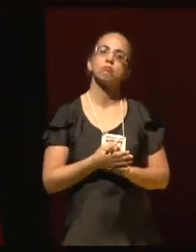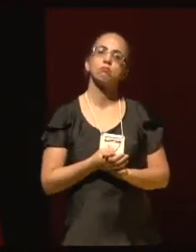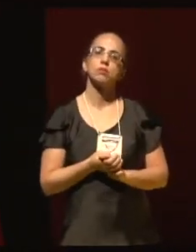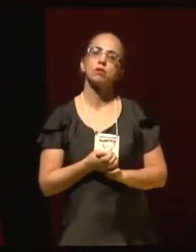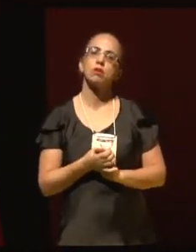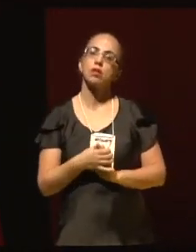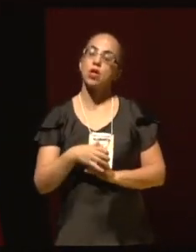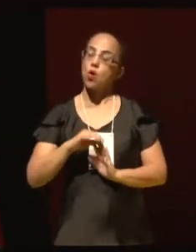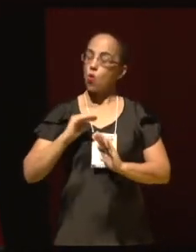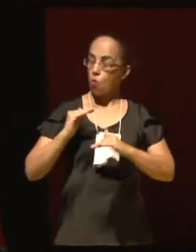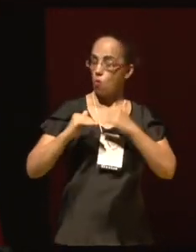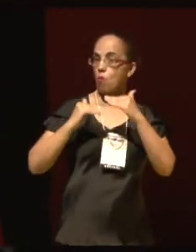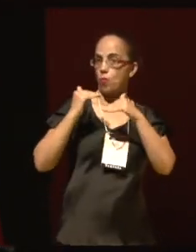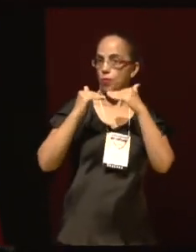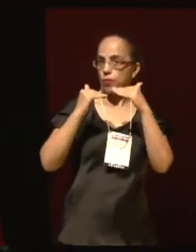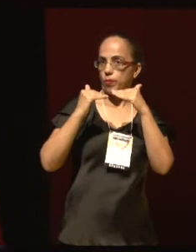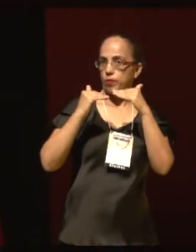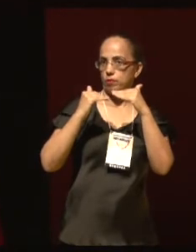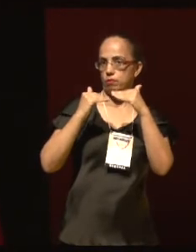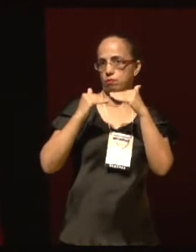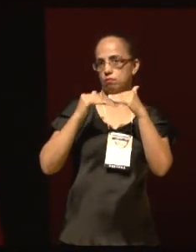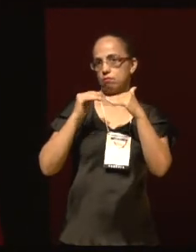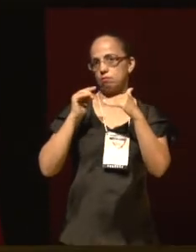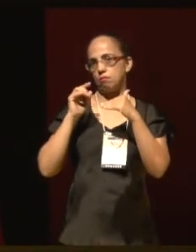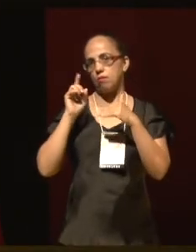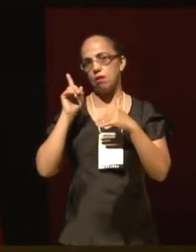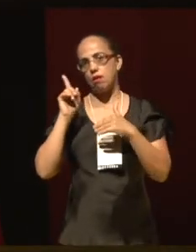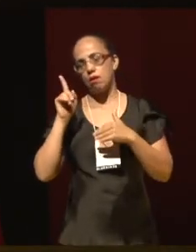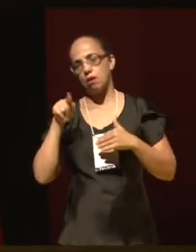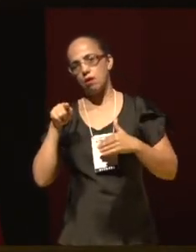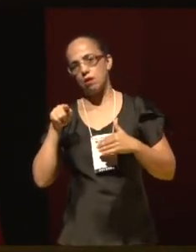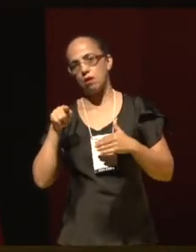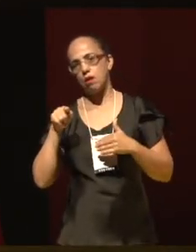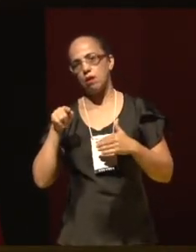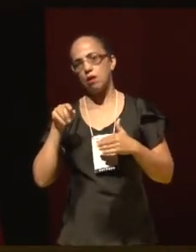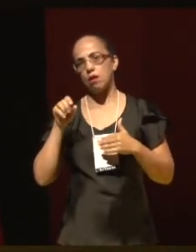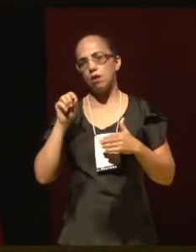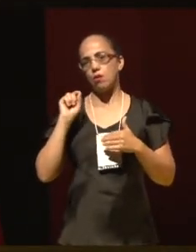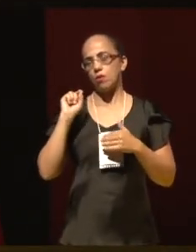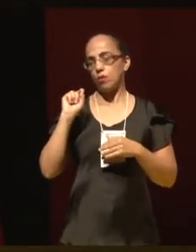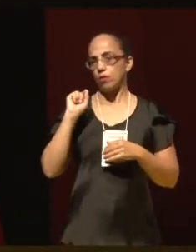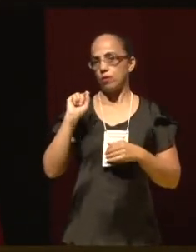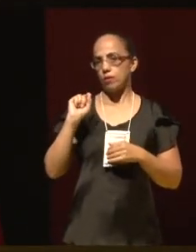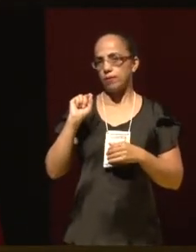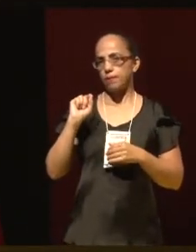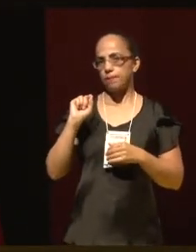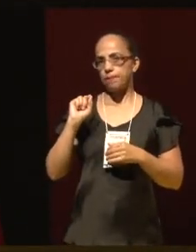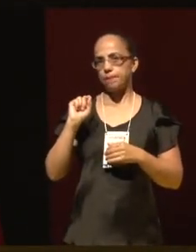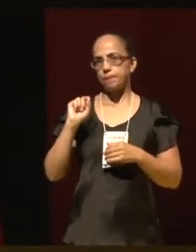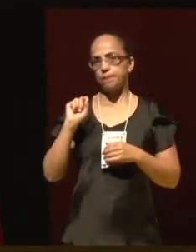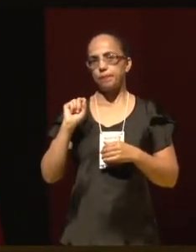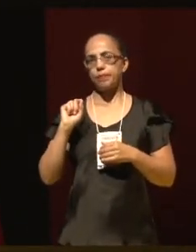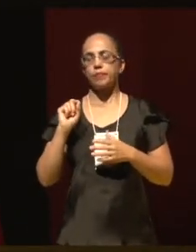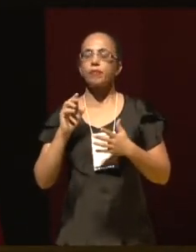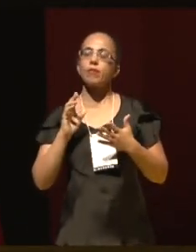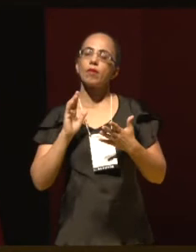E o processo seria igual. Sim? Então, para reformular,